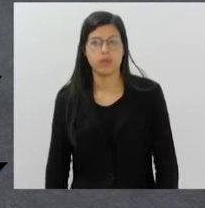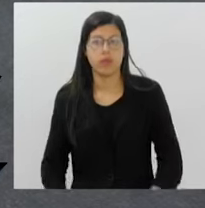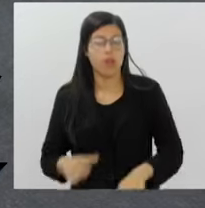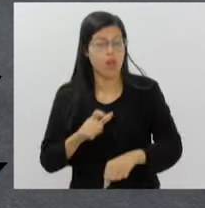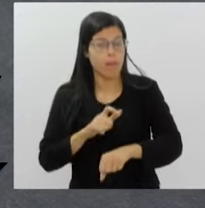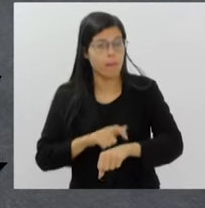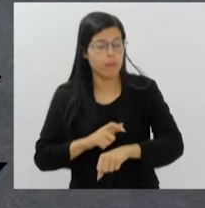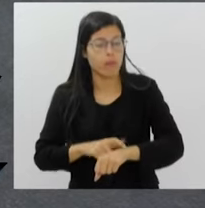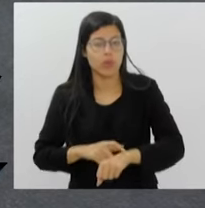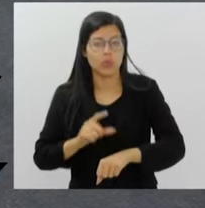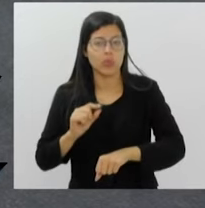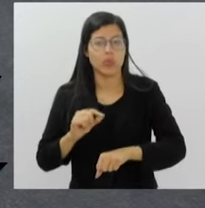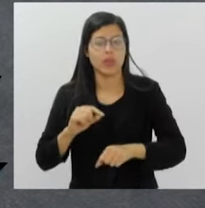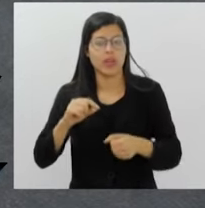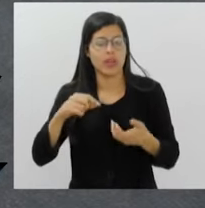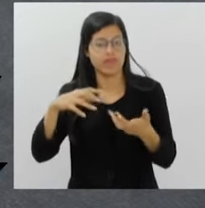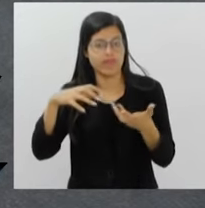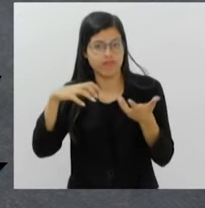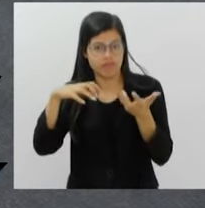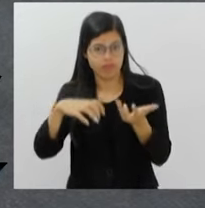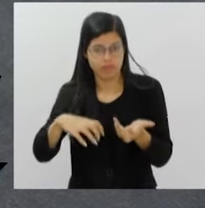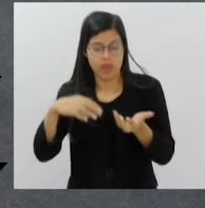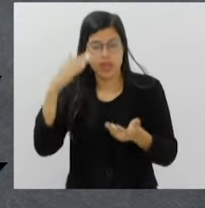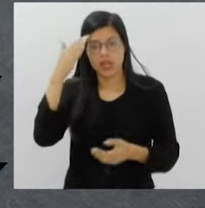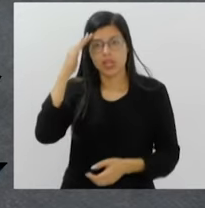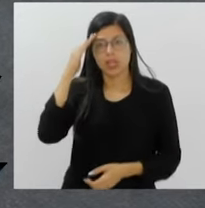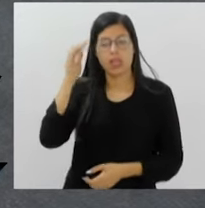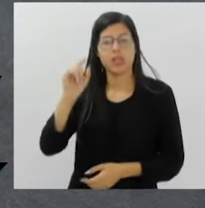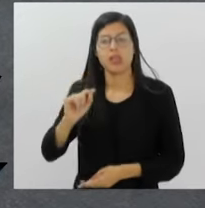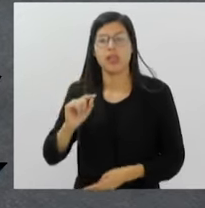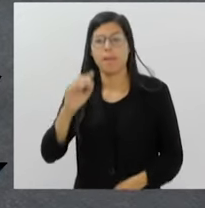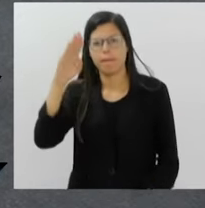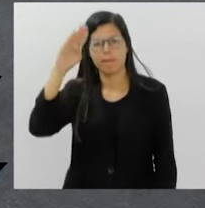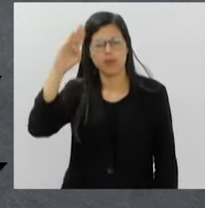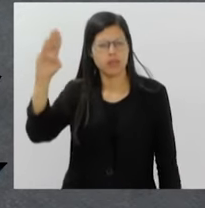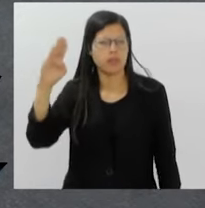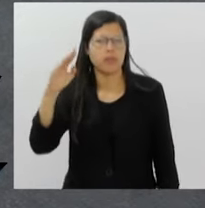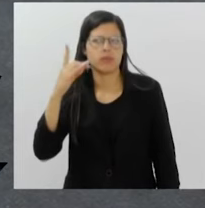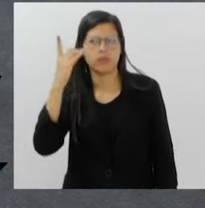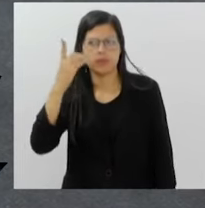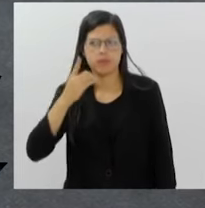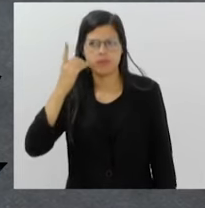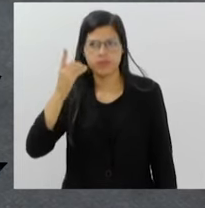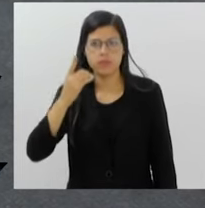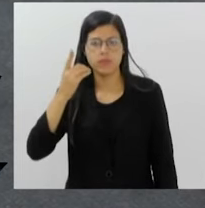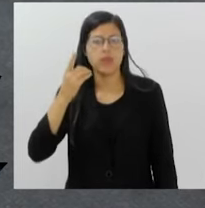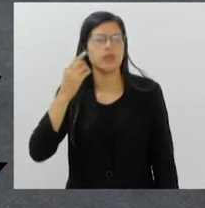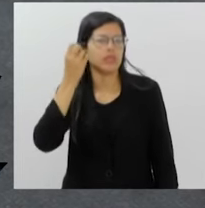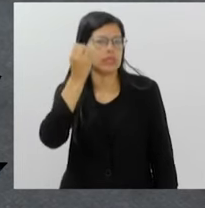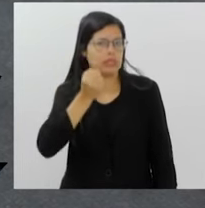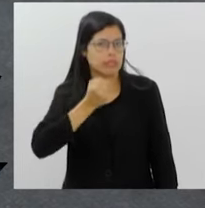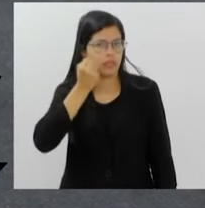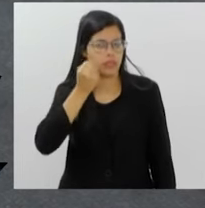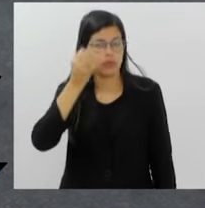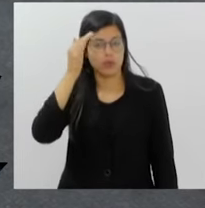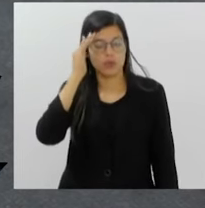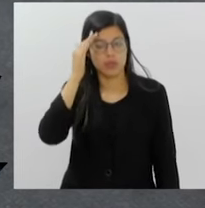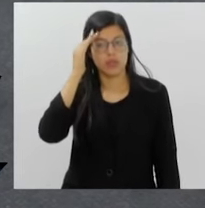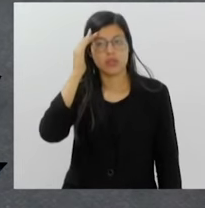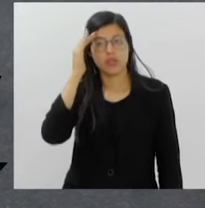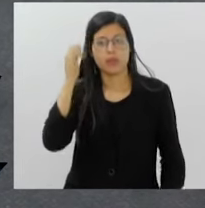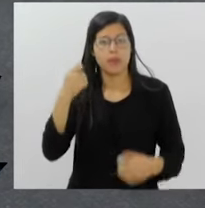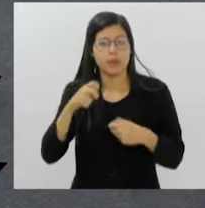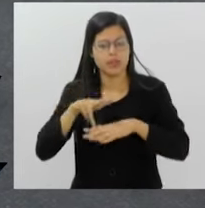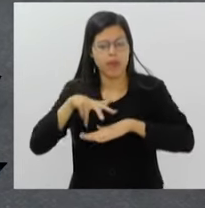do Congresso entender, principalmente os nossos deputados e os nossos senadores, entender que tem que ter